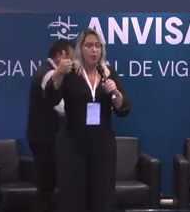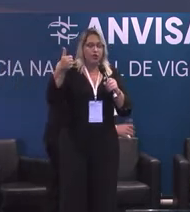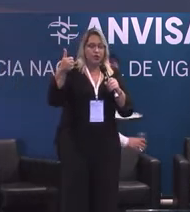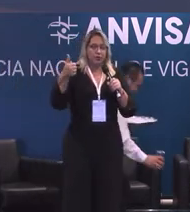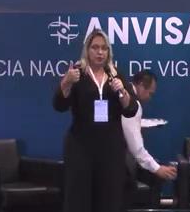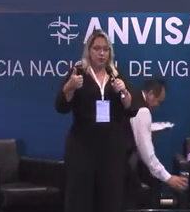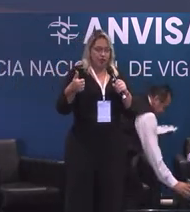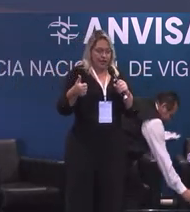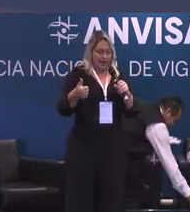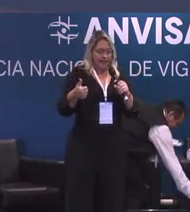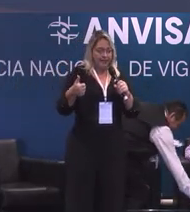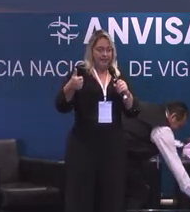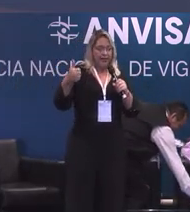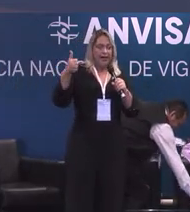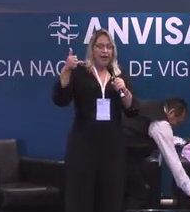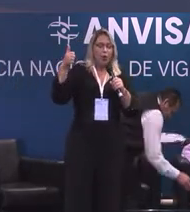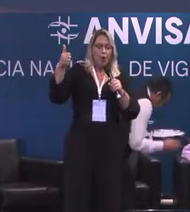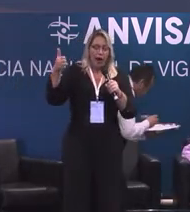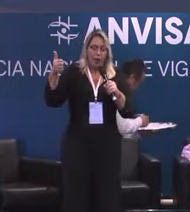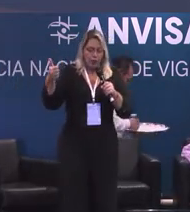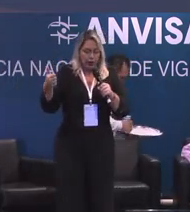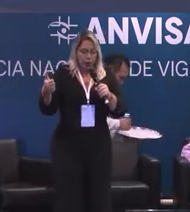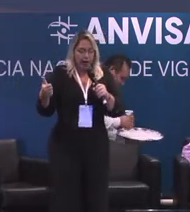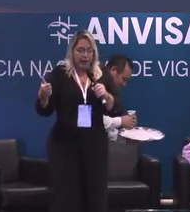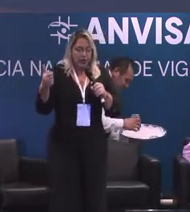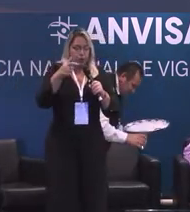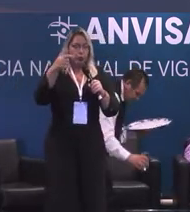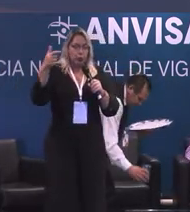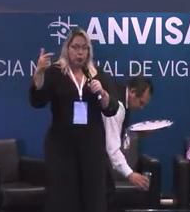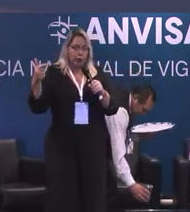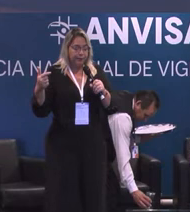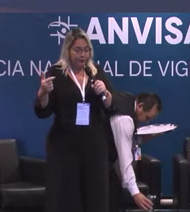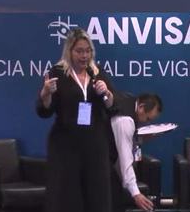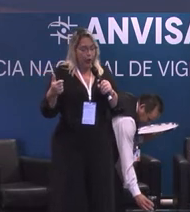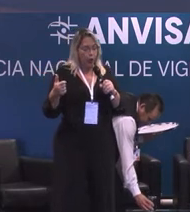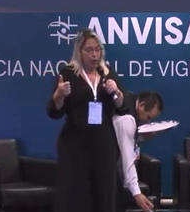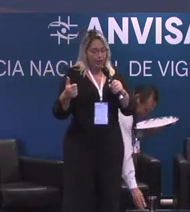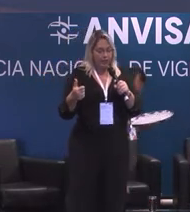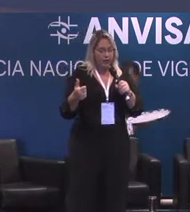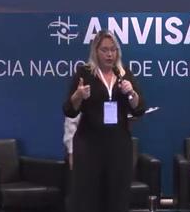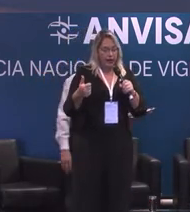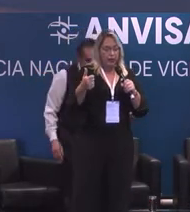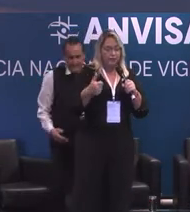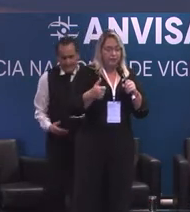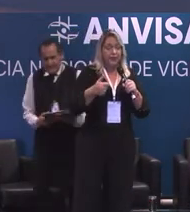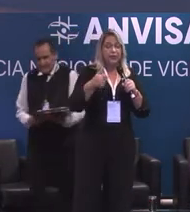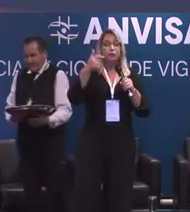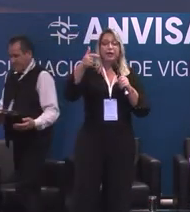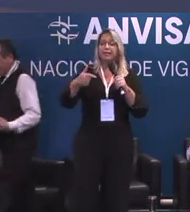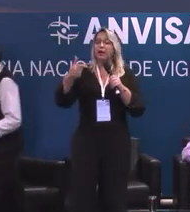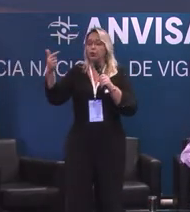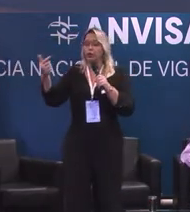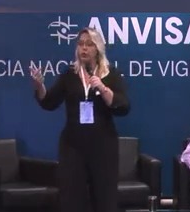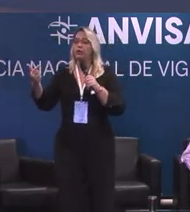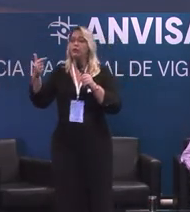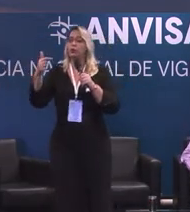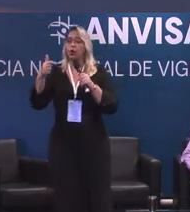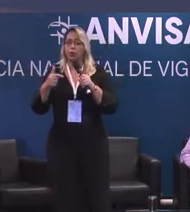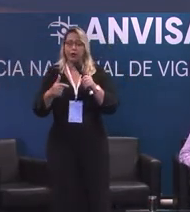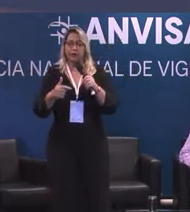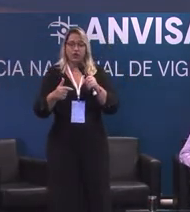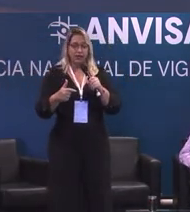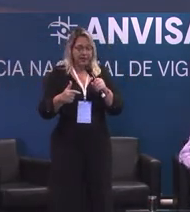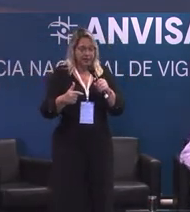as disposições gerais, com a outra com a estrutura, né, organizacional, tanto da saúde quanto do órgão